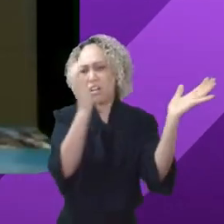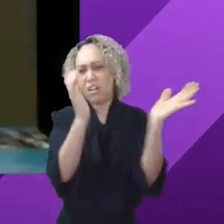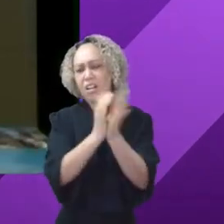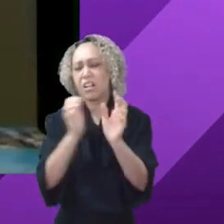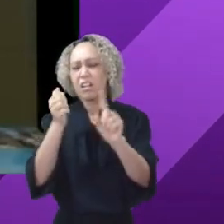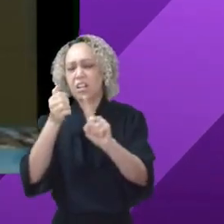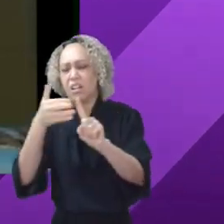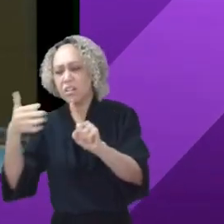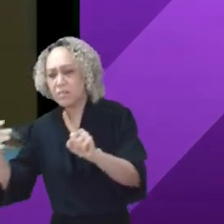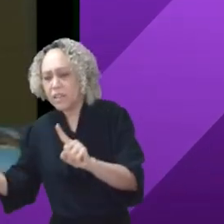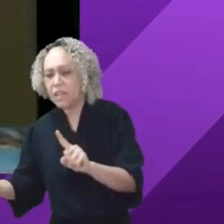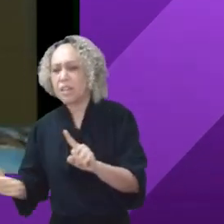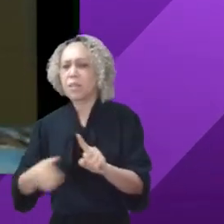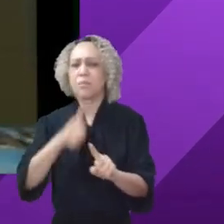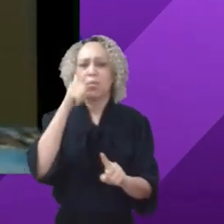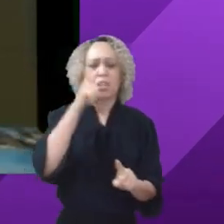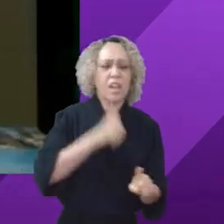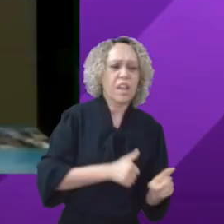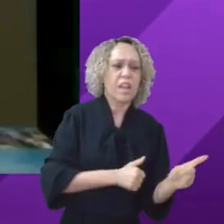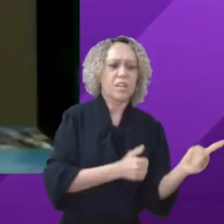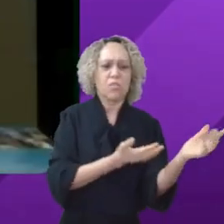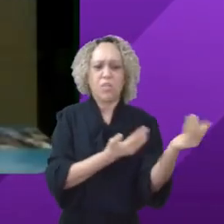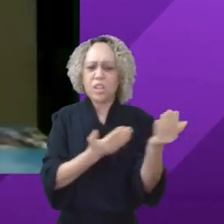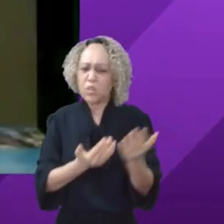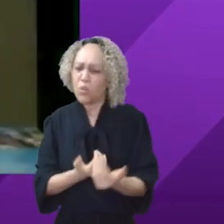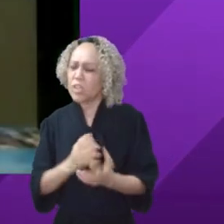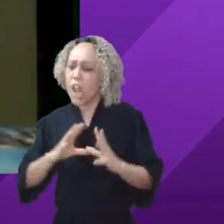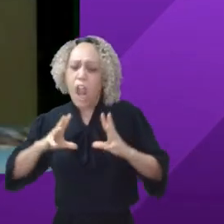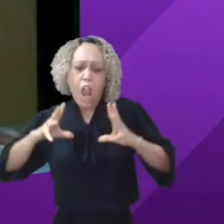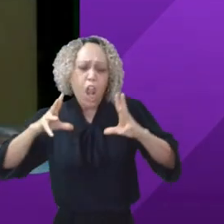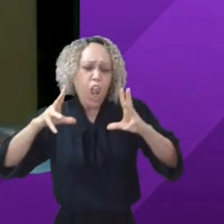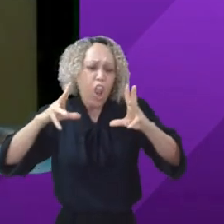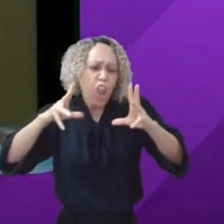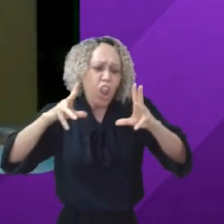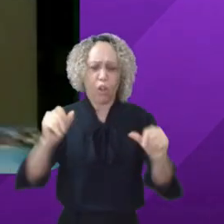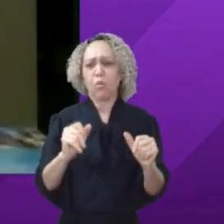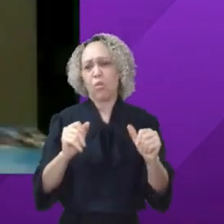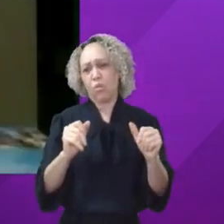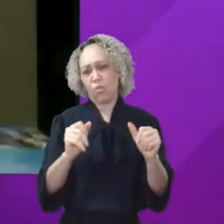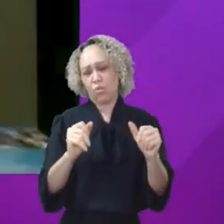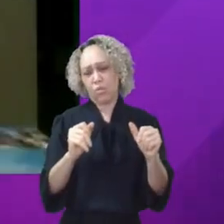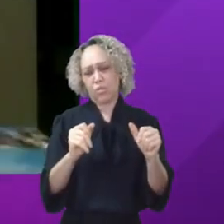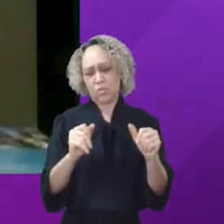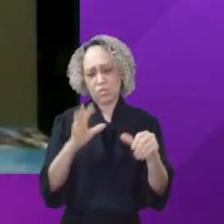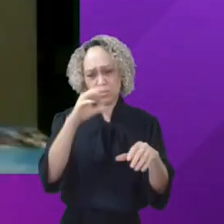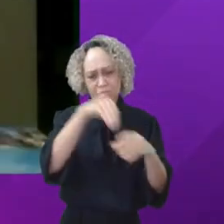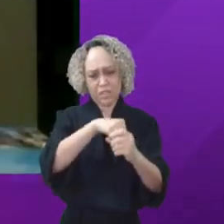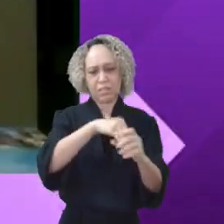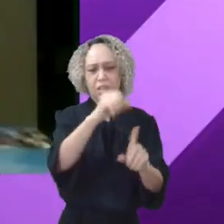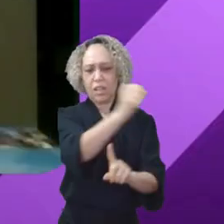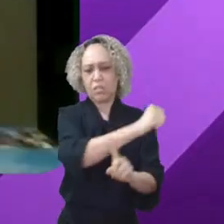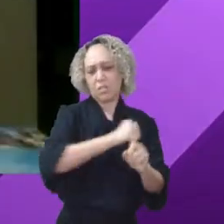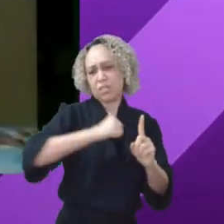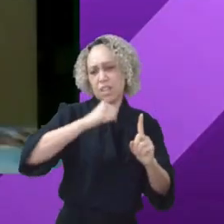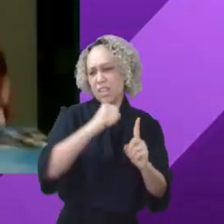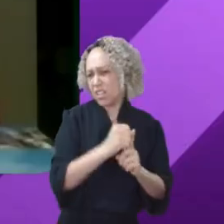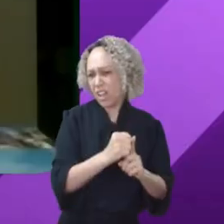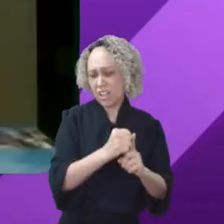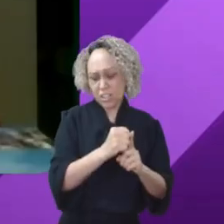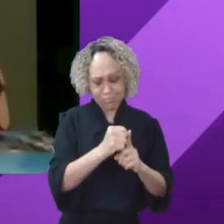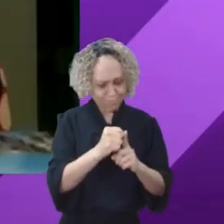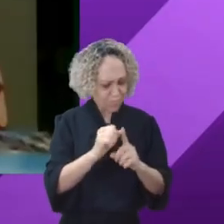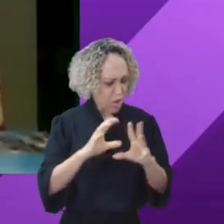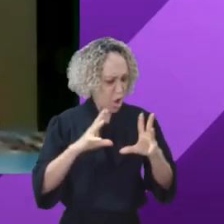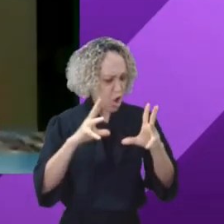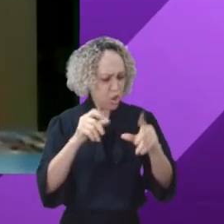sejam mulheres, juventudes. Então, nós nos dirigimos e atuamos com toda a